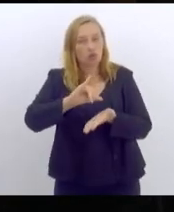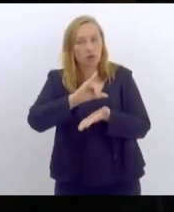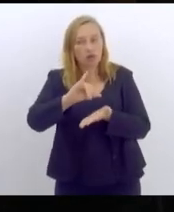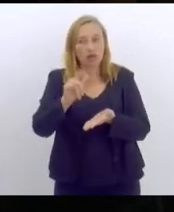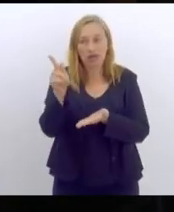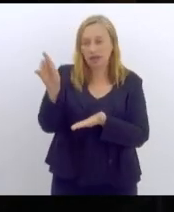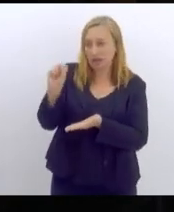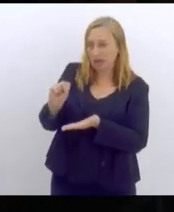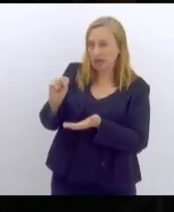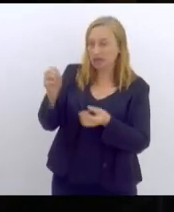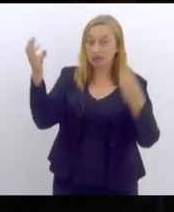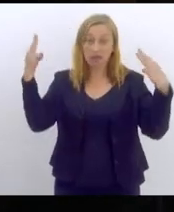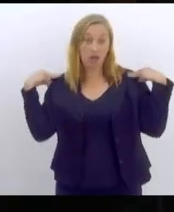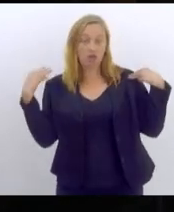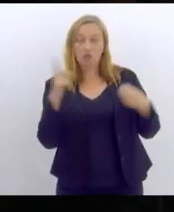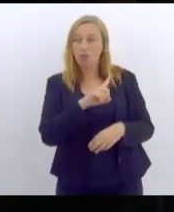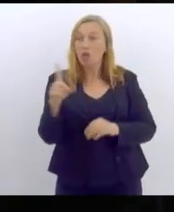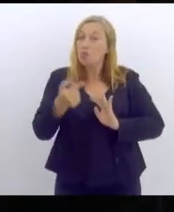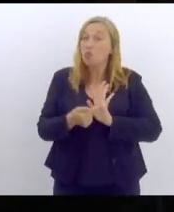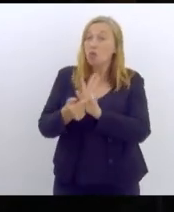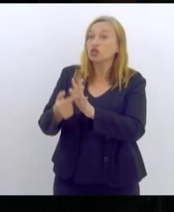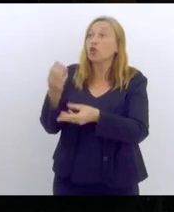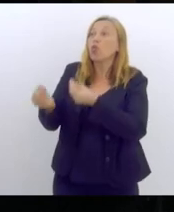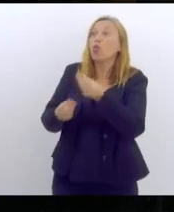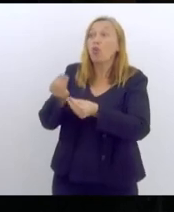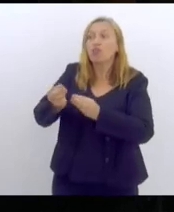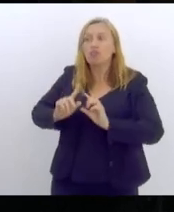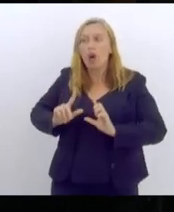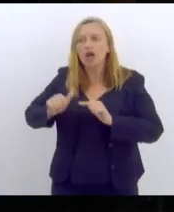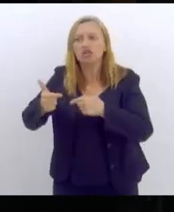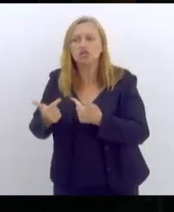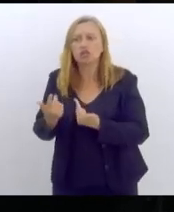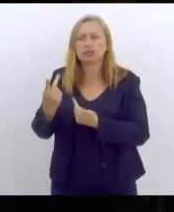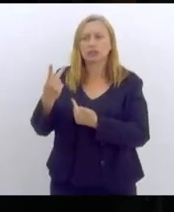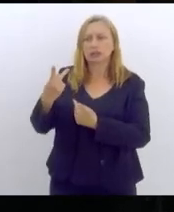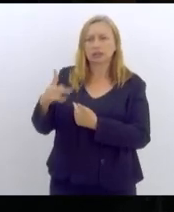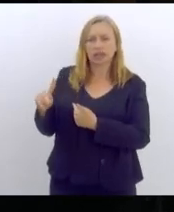nos demonstra como serão as ações